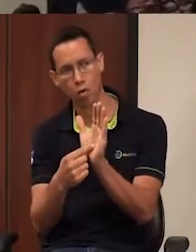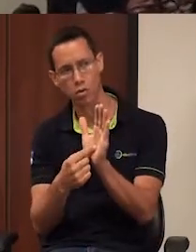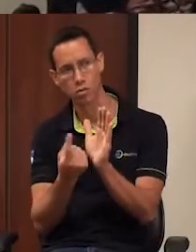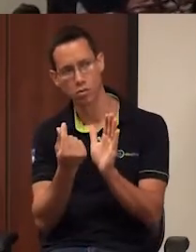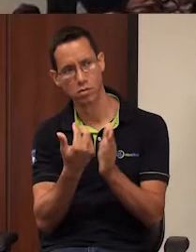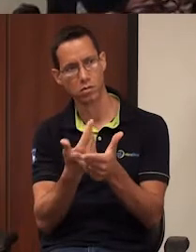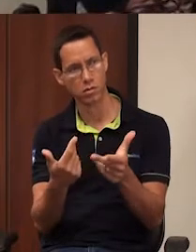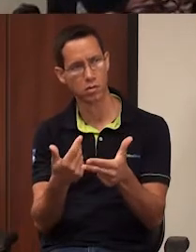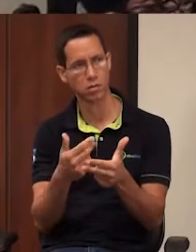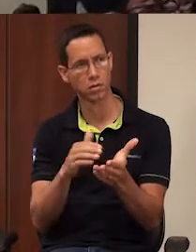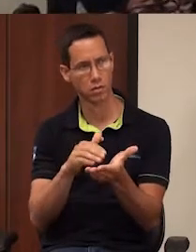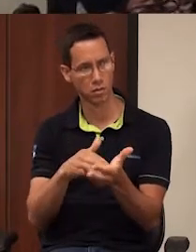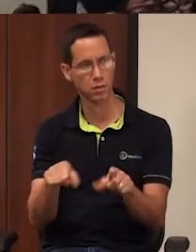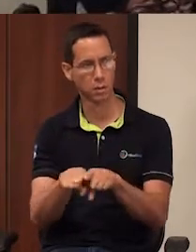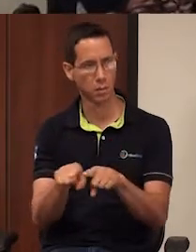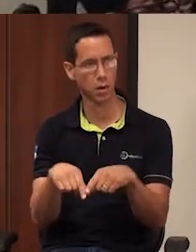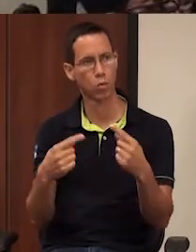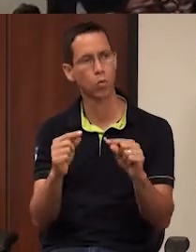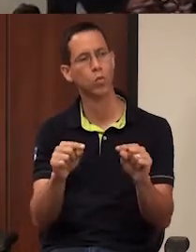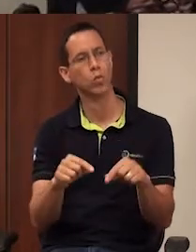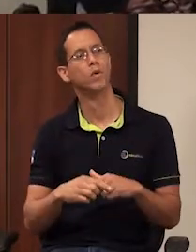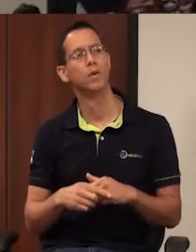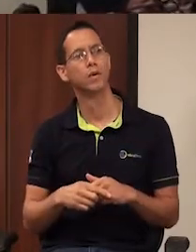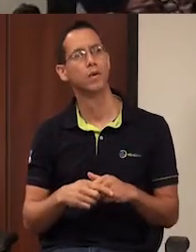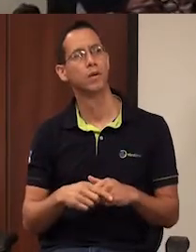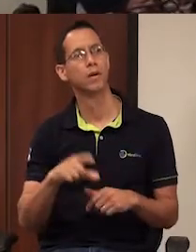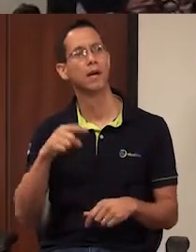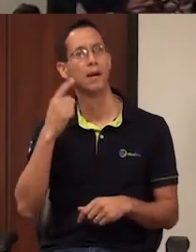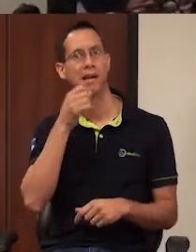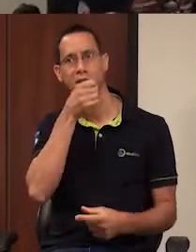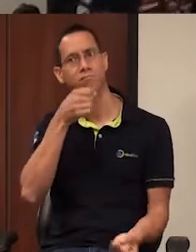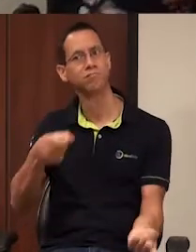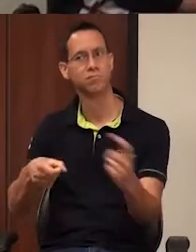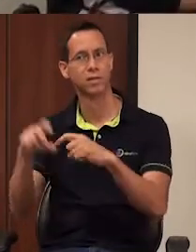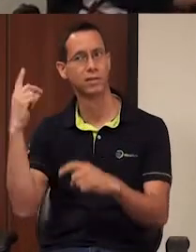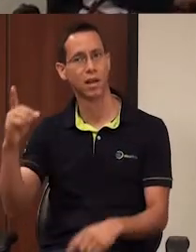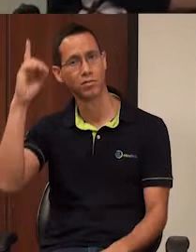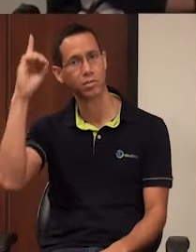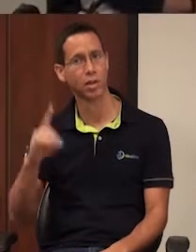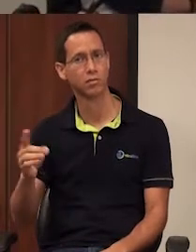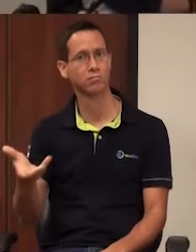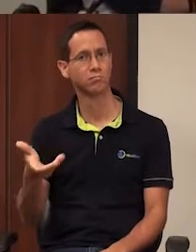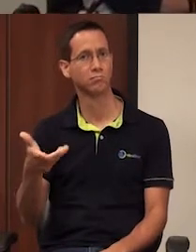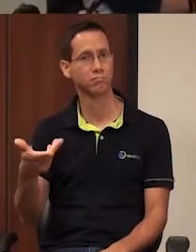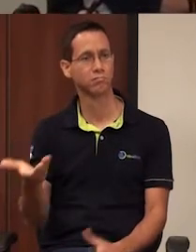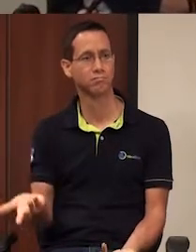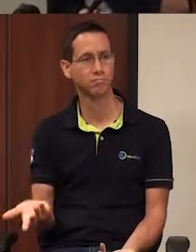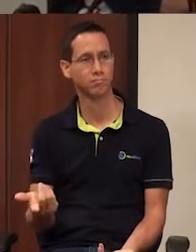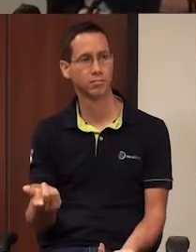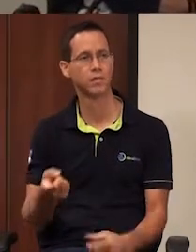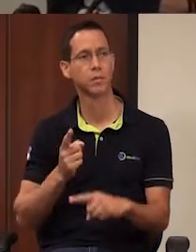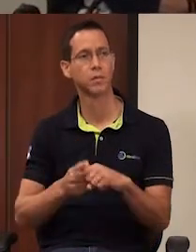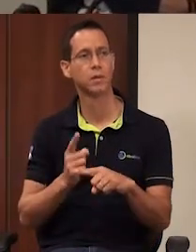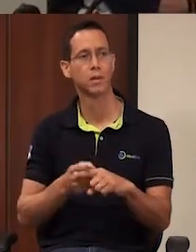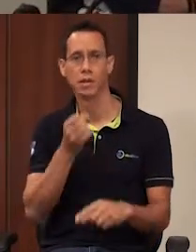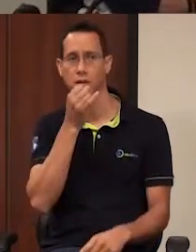não? Nesse Não, a sentido? agilidade é que as pessoas possam retomar os seus direitos, né? Então, porque assim, teria que ser feito, na